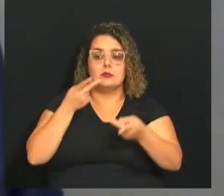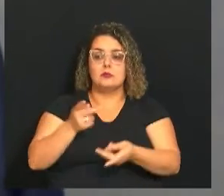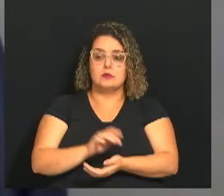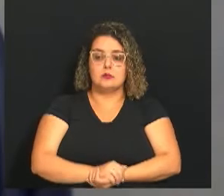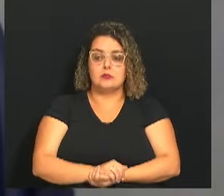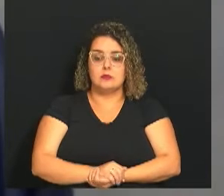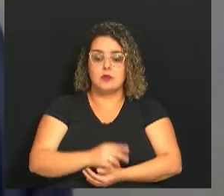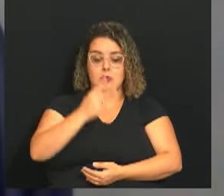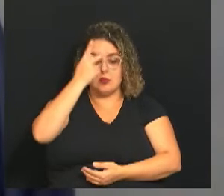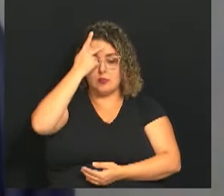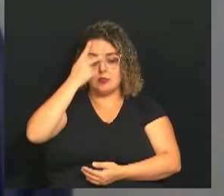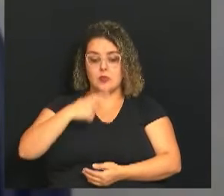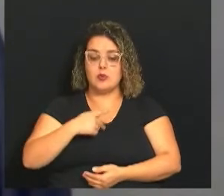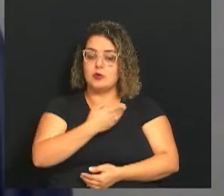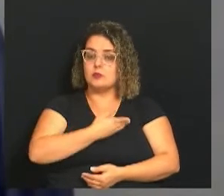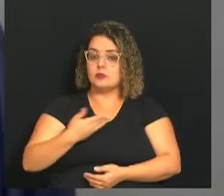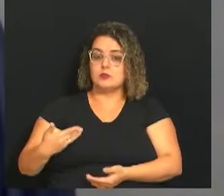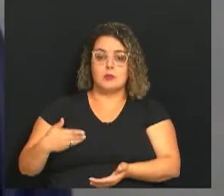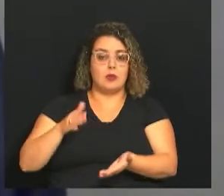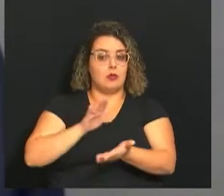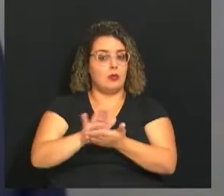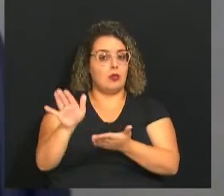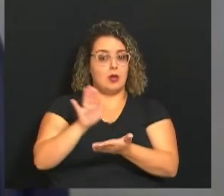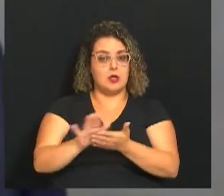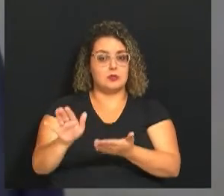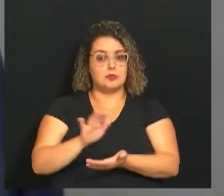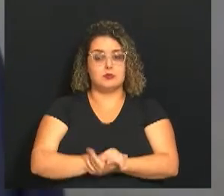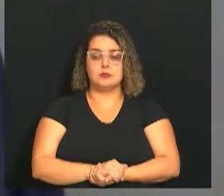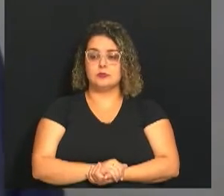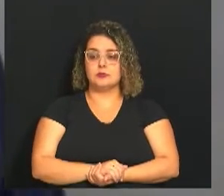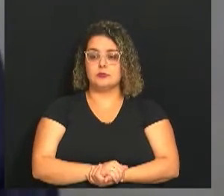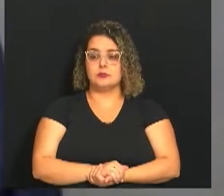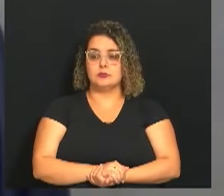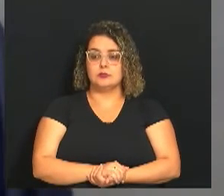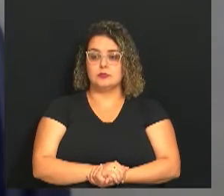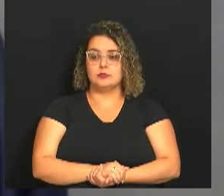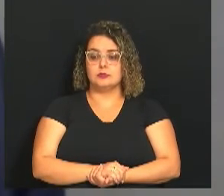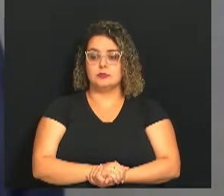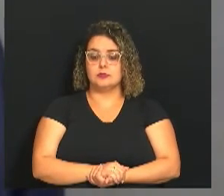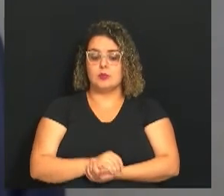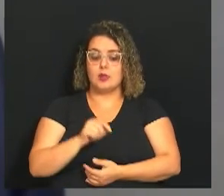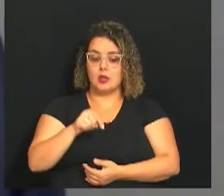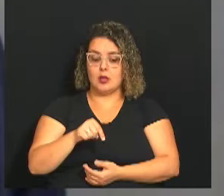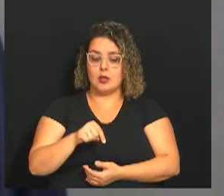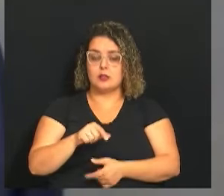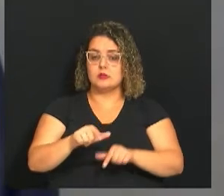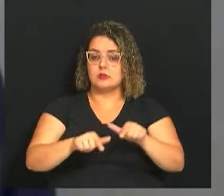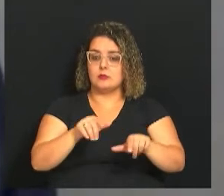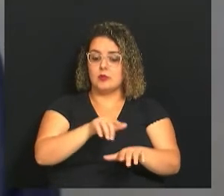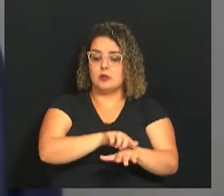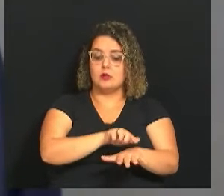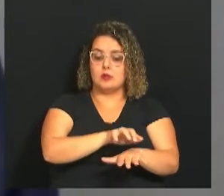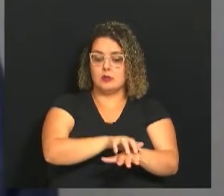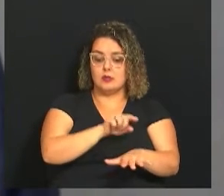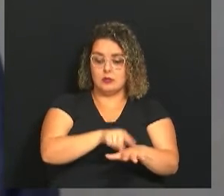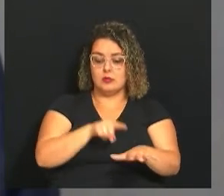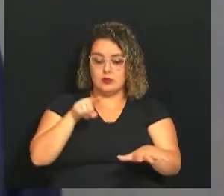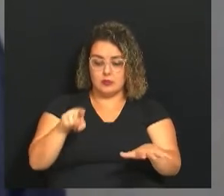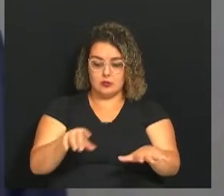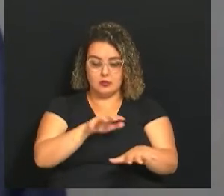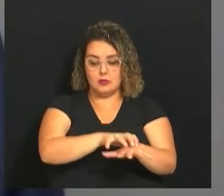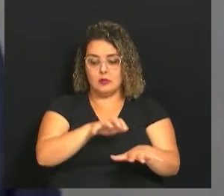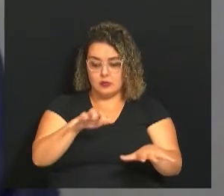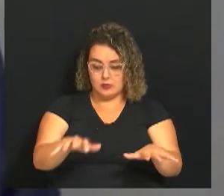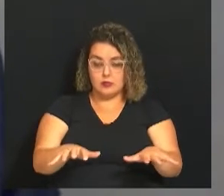Estado. Então, esse funcionário que está afastado, ele acaba gerando não só o pagamento do benefício pelo Estado, mas